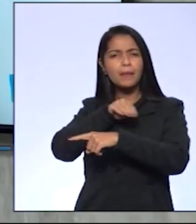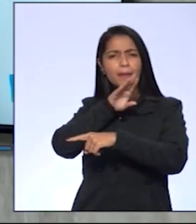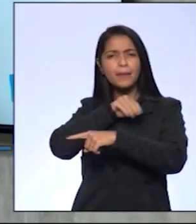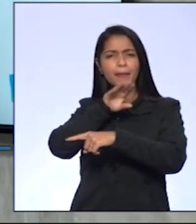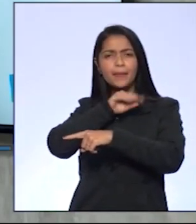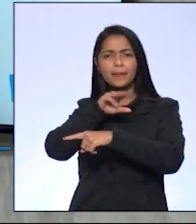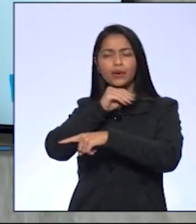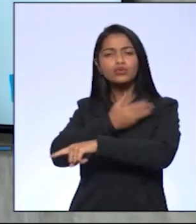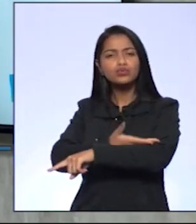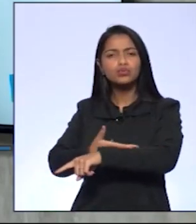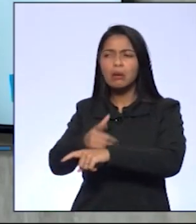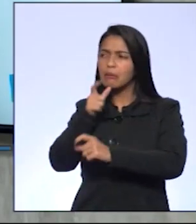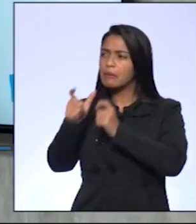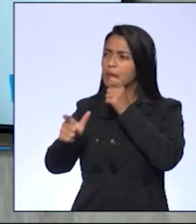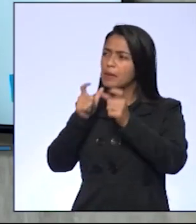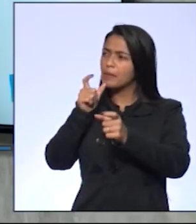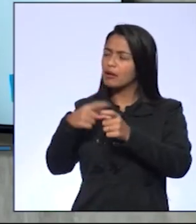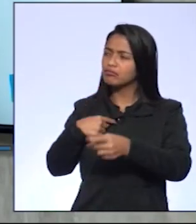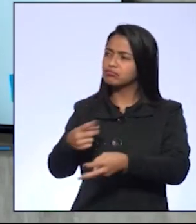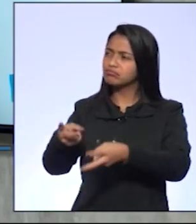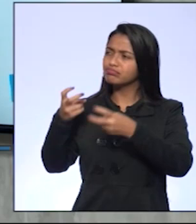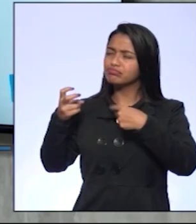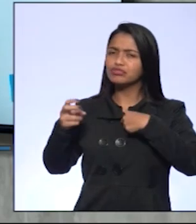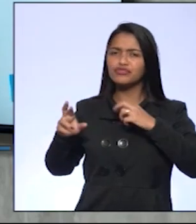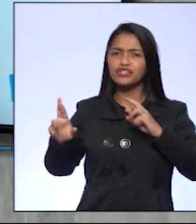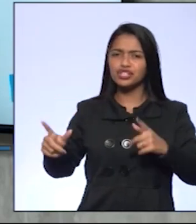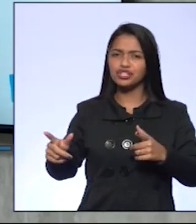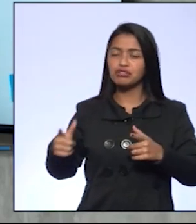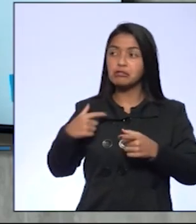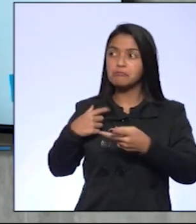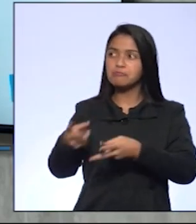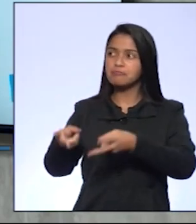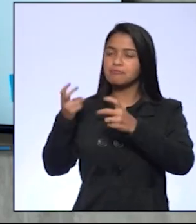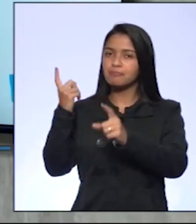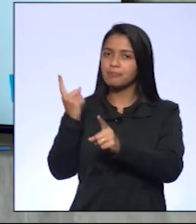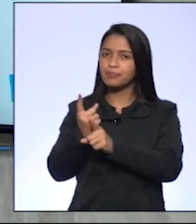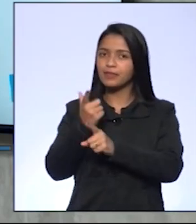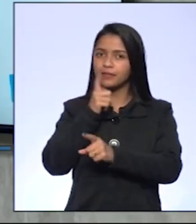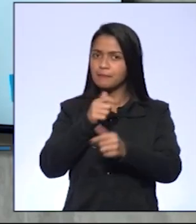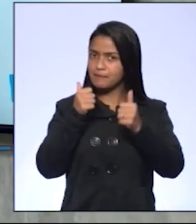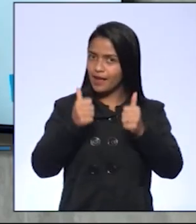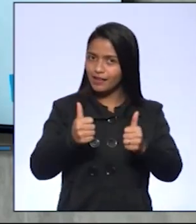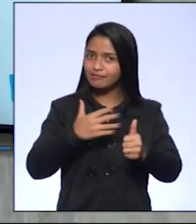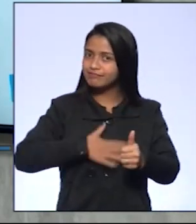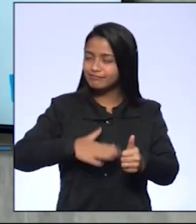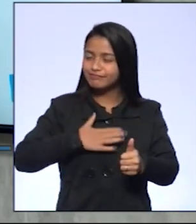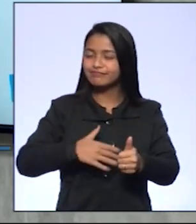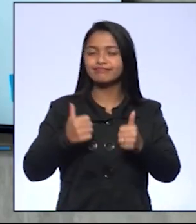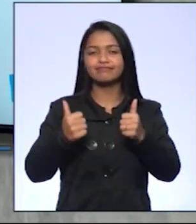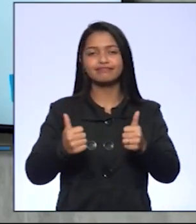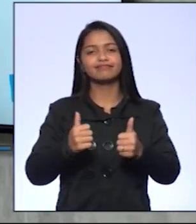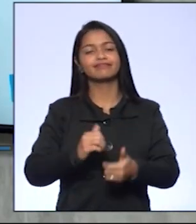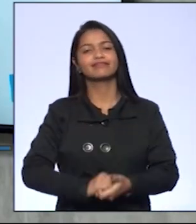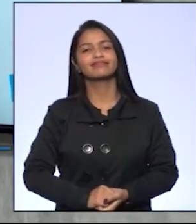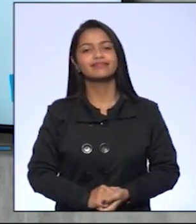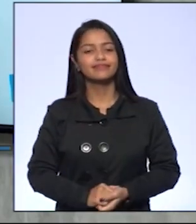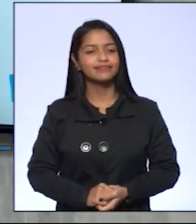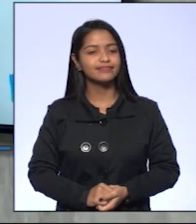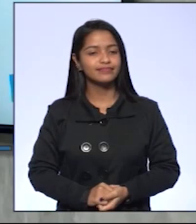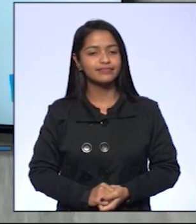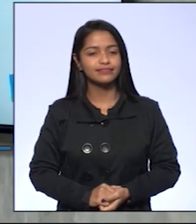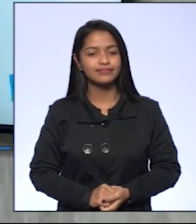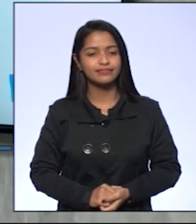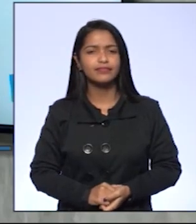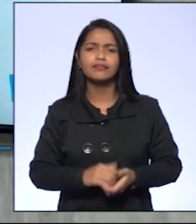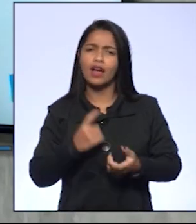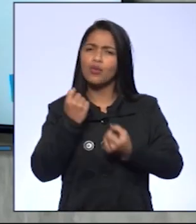e todas essas condições que compõem o dialeto dessa pessoa. Belezinha? Tranquilão? Bom, outra coisa importante, existem os